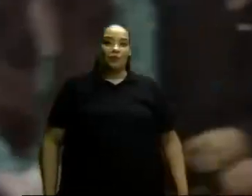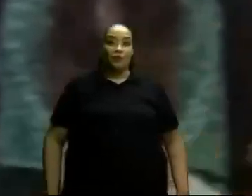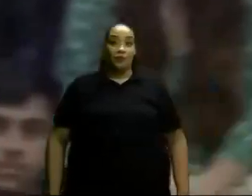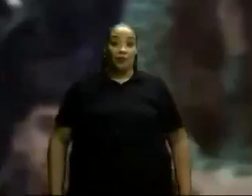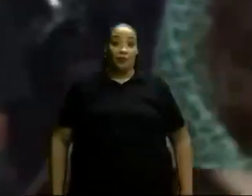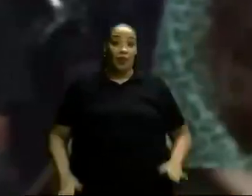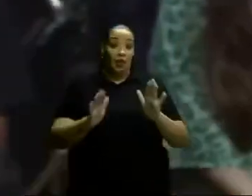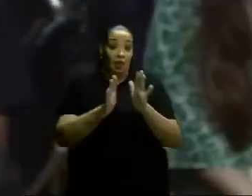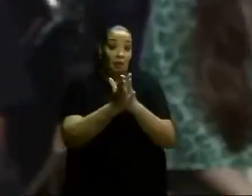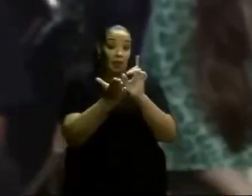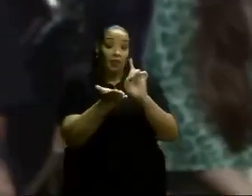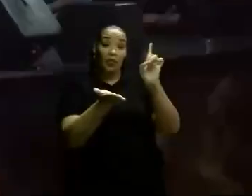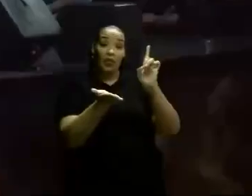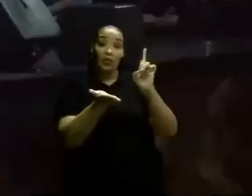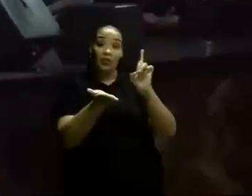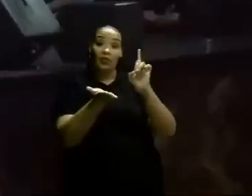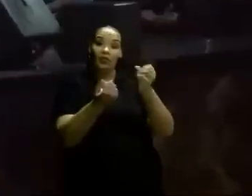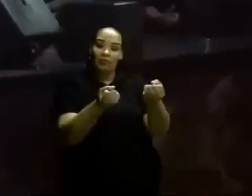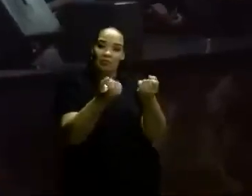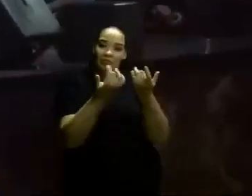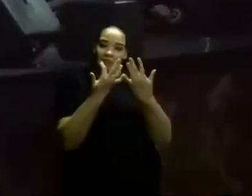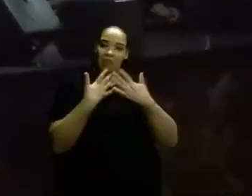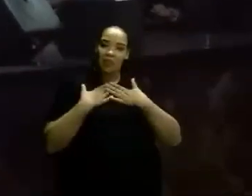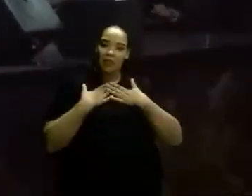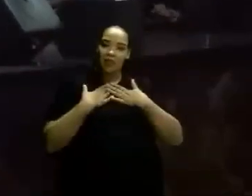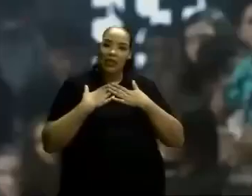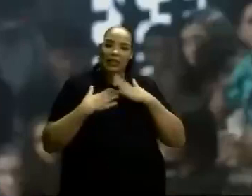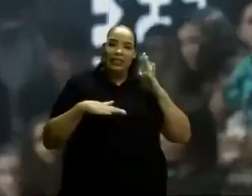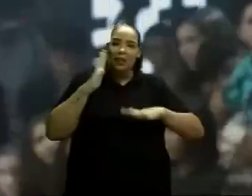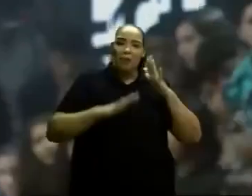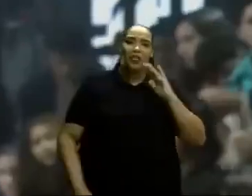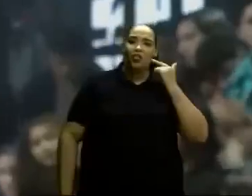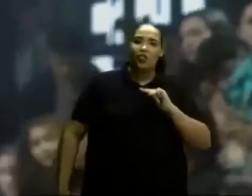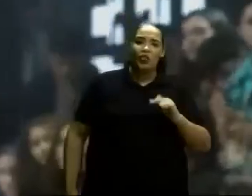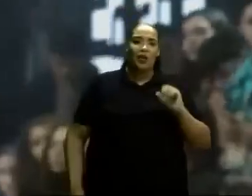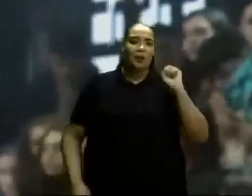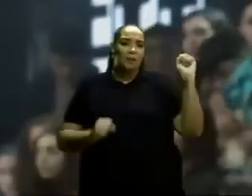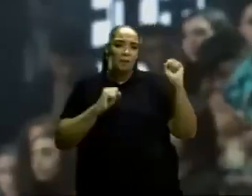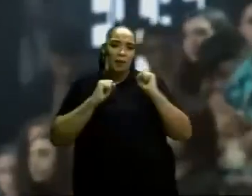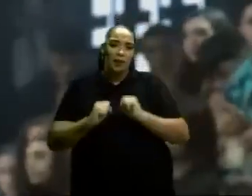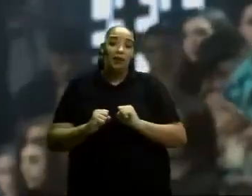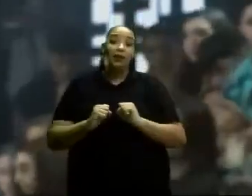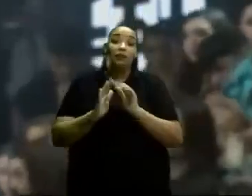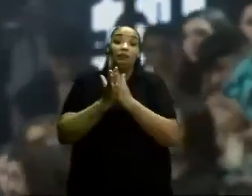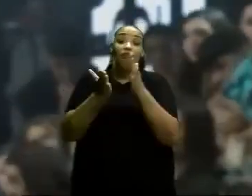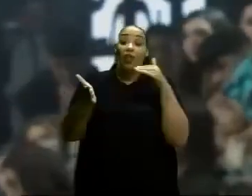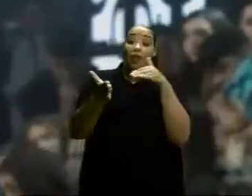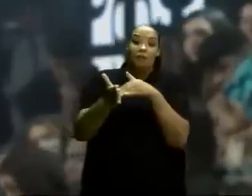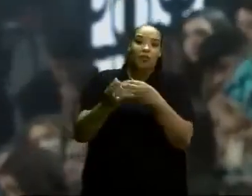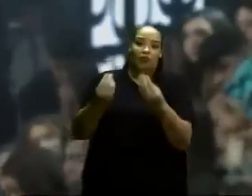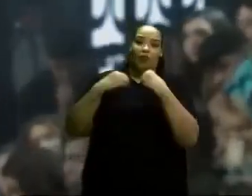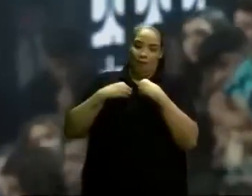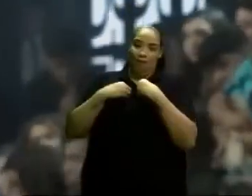A palavra de Deus, quando está sobre a sua vida, mesmo que você não tenha poder de se defender, ela impõe limites ao seu